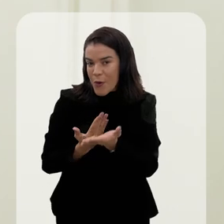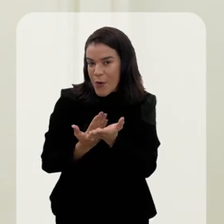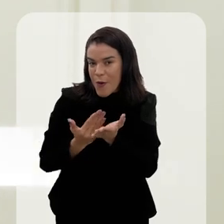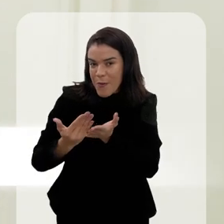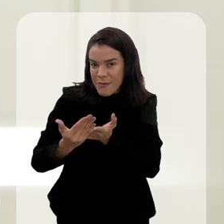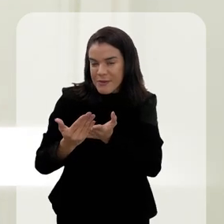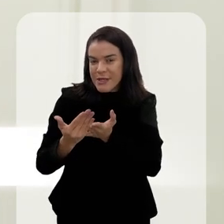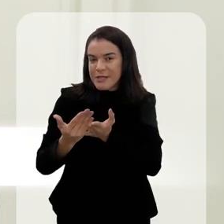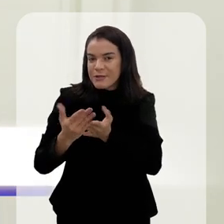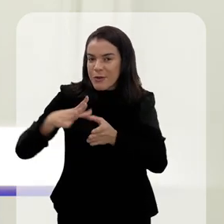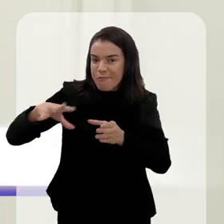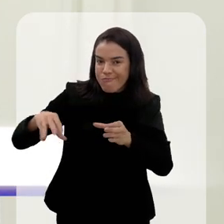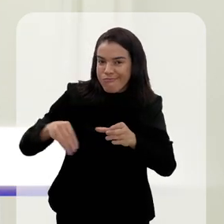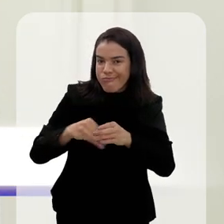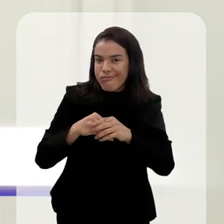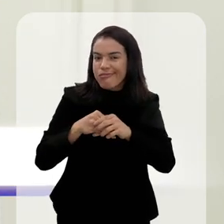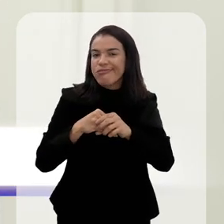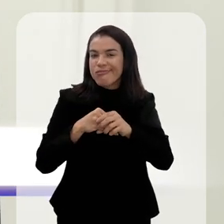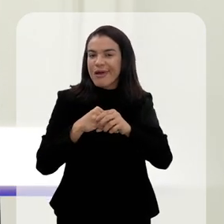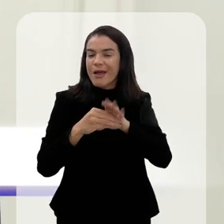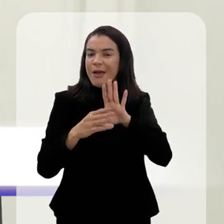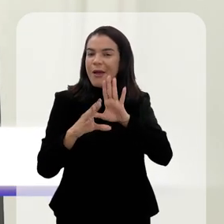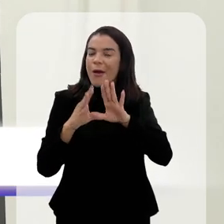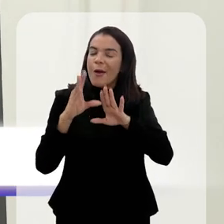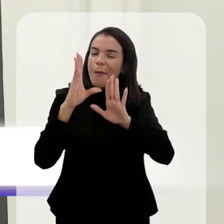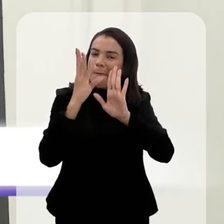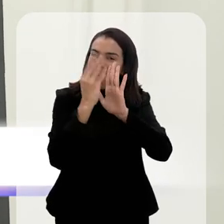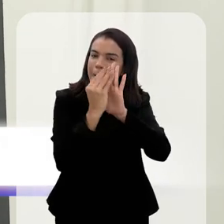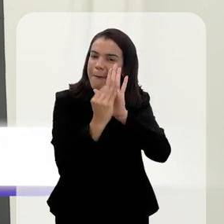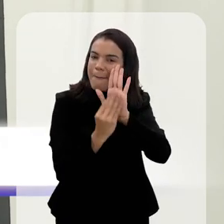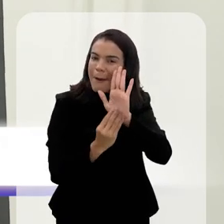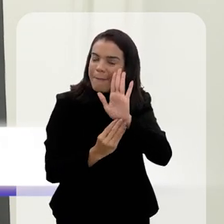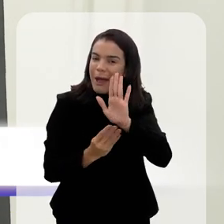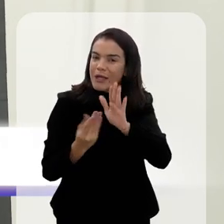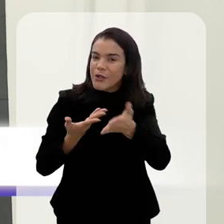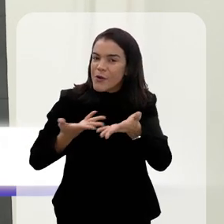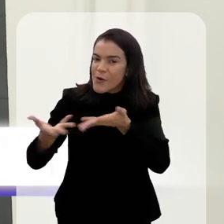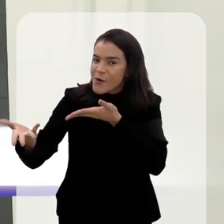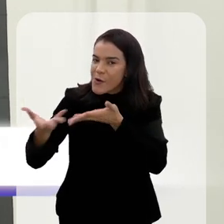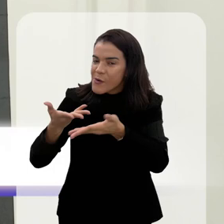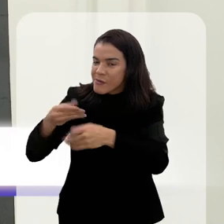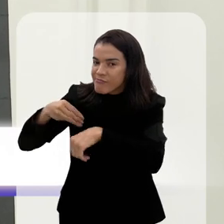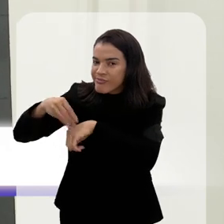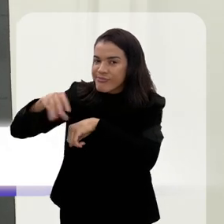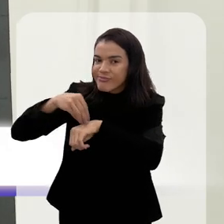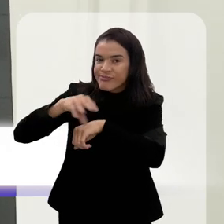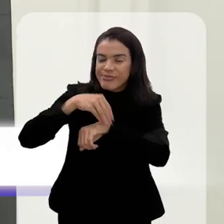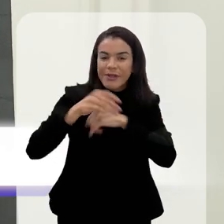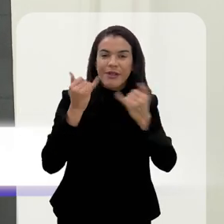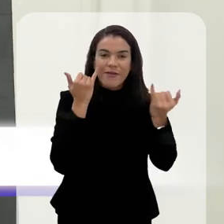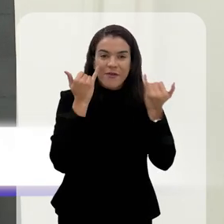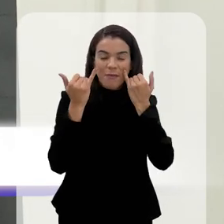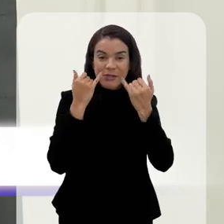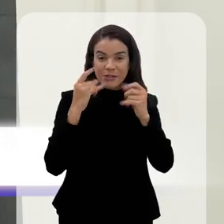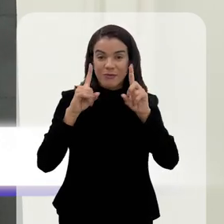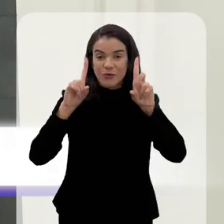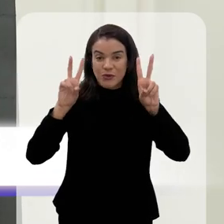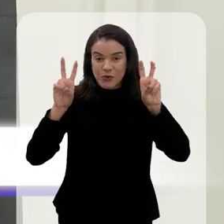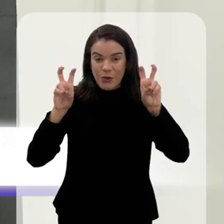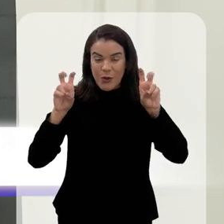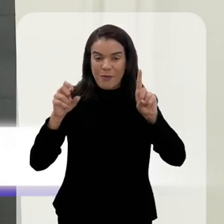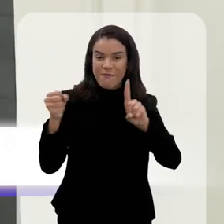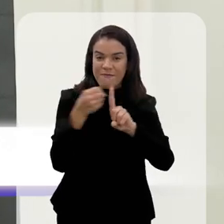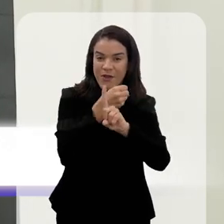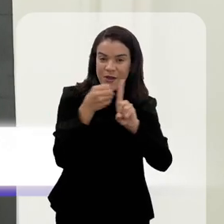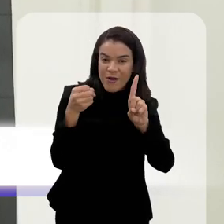a gente começou a inserir esse módulo, né, de tratar e conversar e trazer informação sobre a